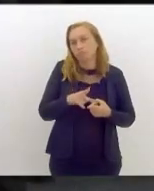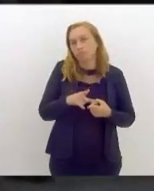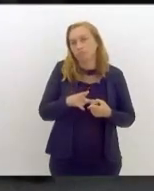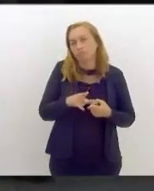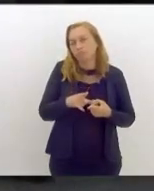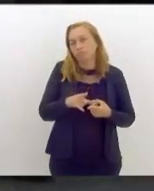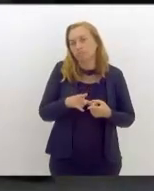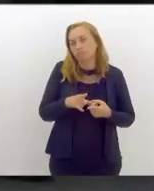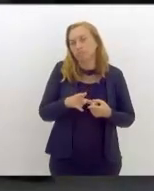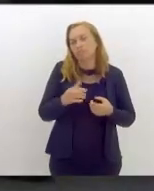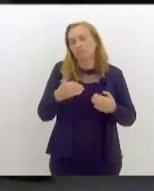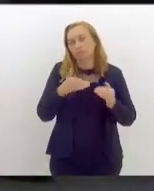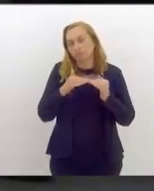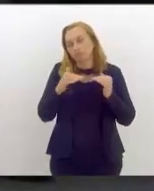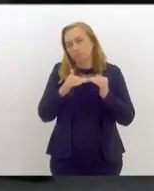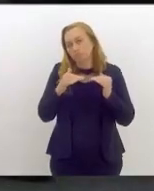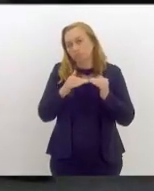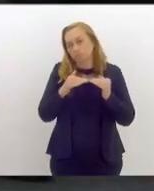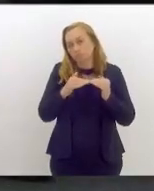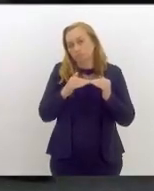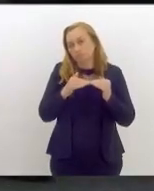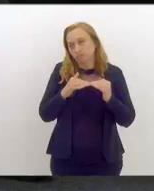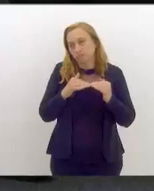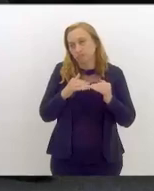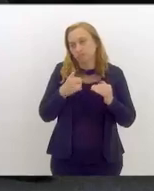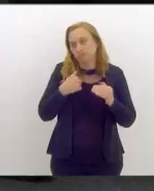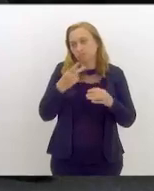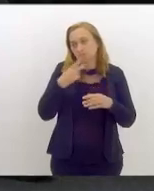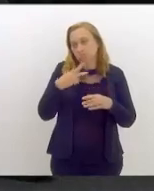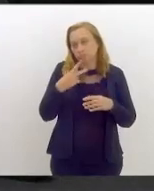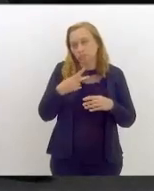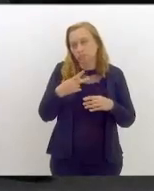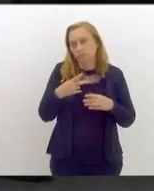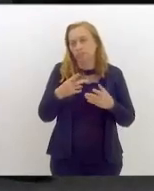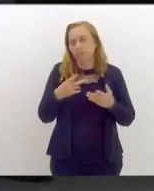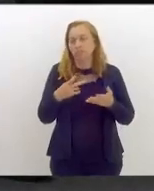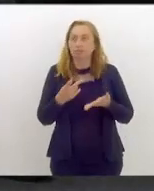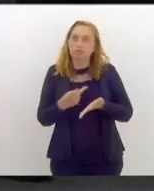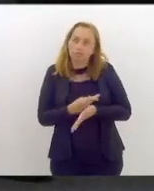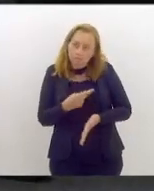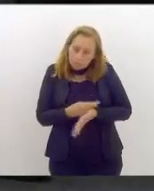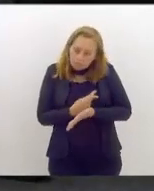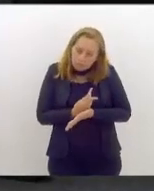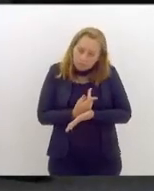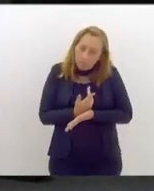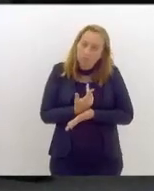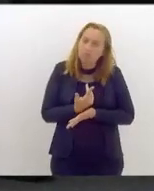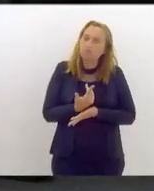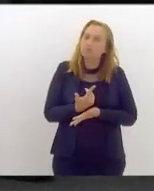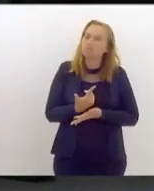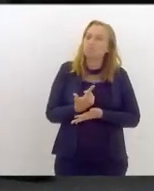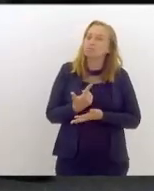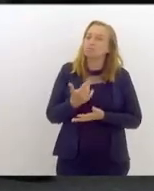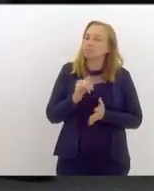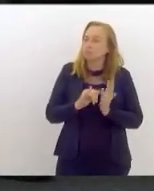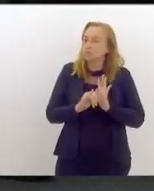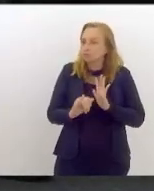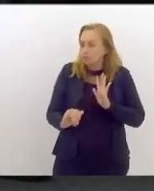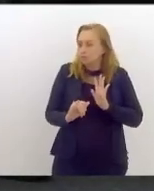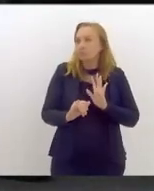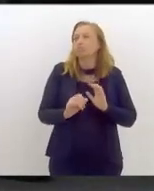eu concordo que esse o que eu tô apontando como um equívoco como um erro de procedimento que é a publicação